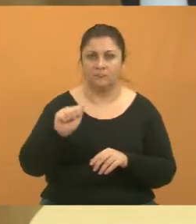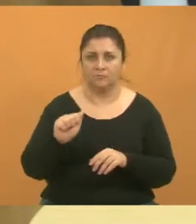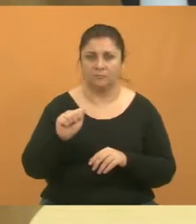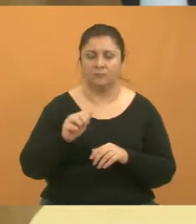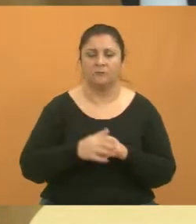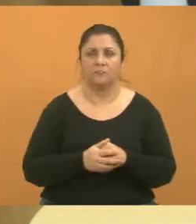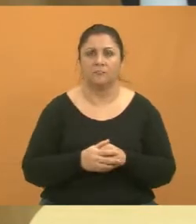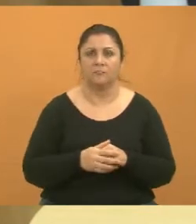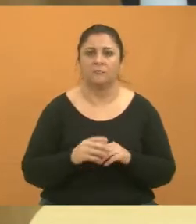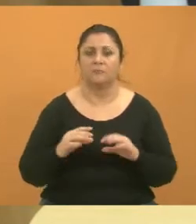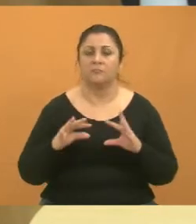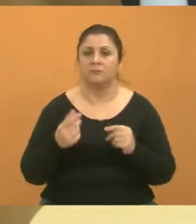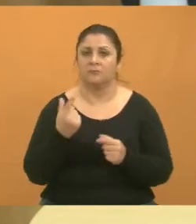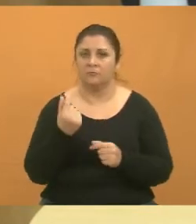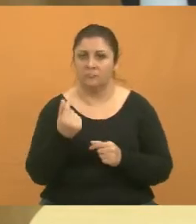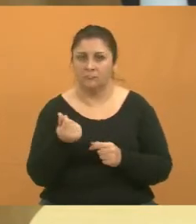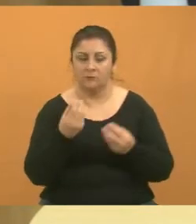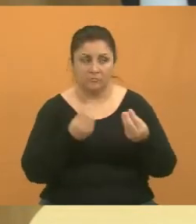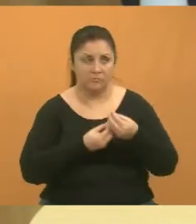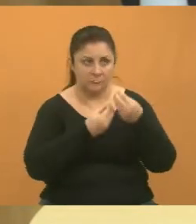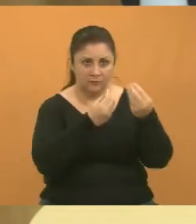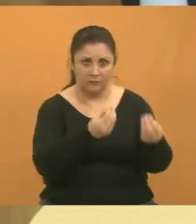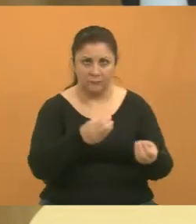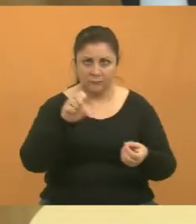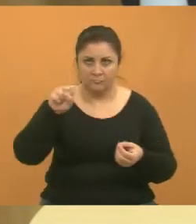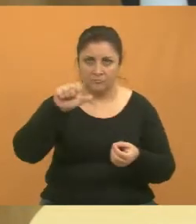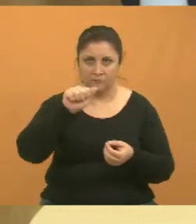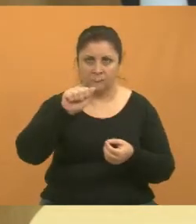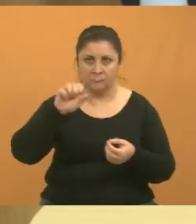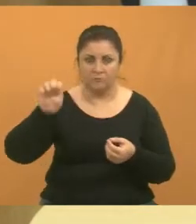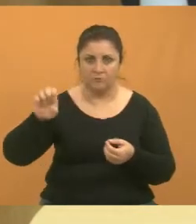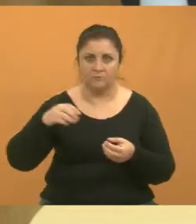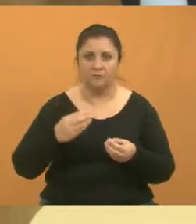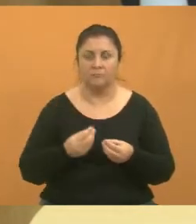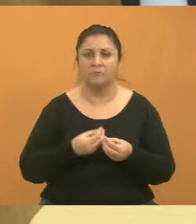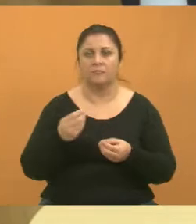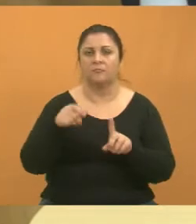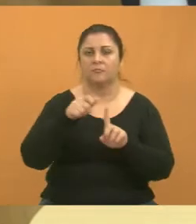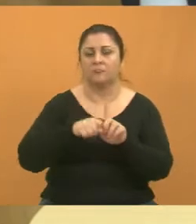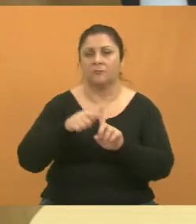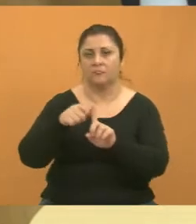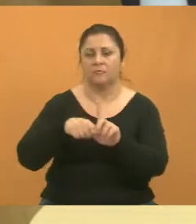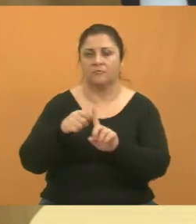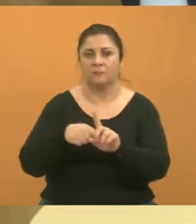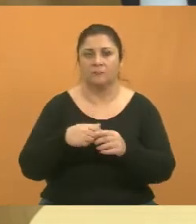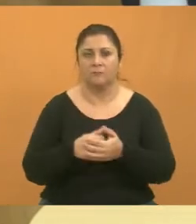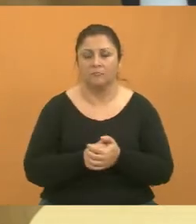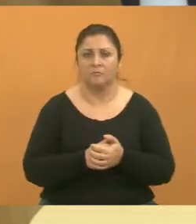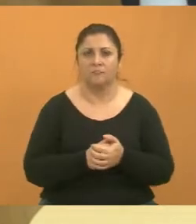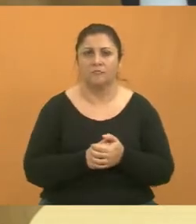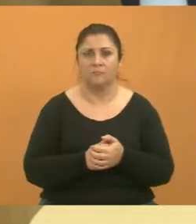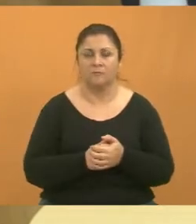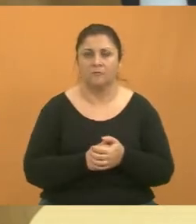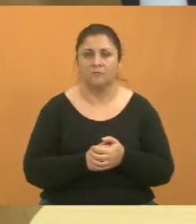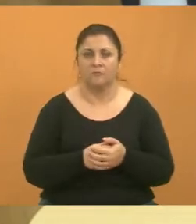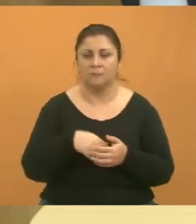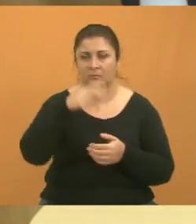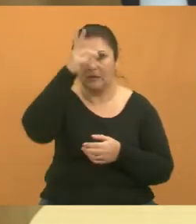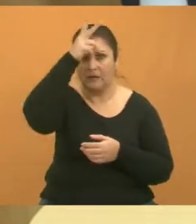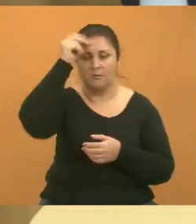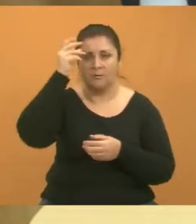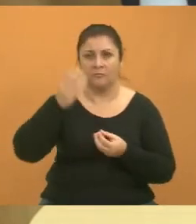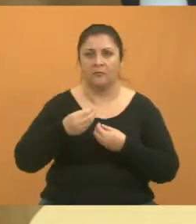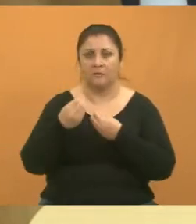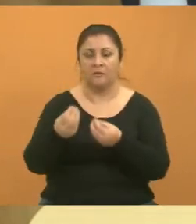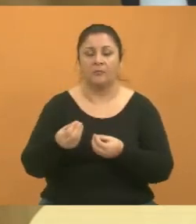valores das doações da causa animal arrecadados através do SAI serão repassados mensalmente pela autarquia à Prefeitura Municipal